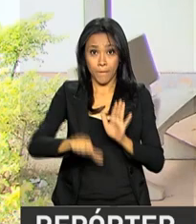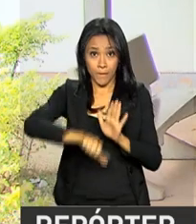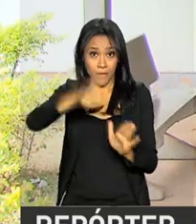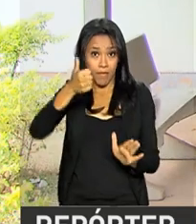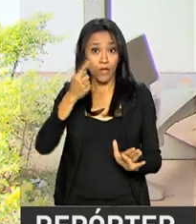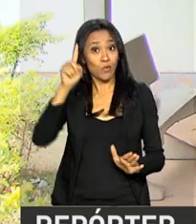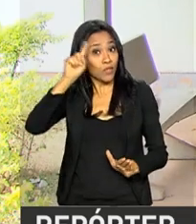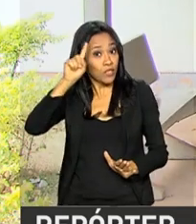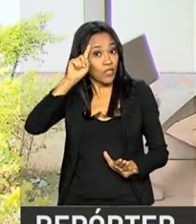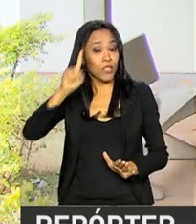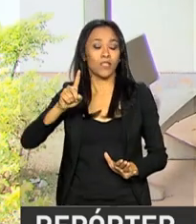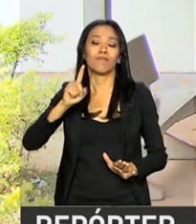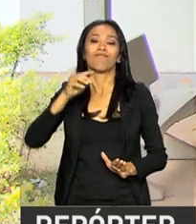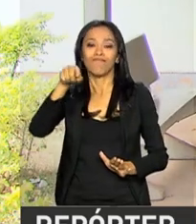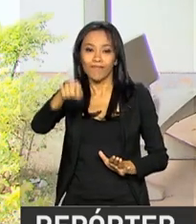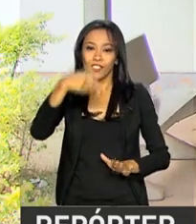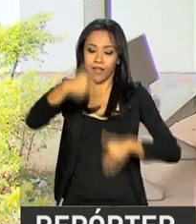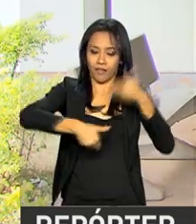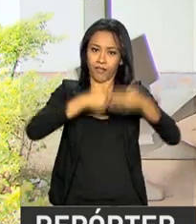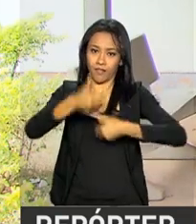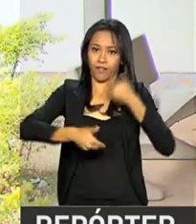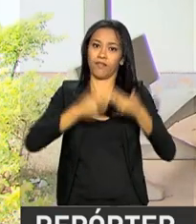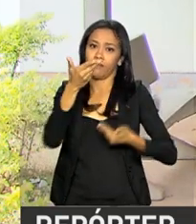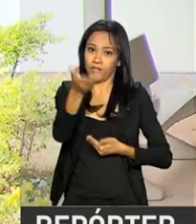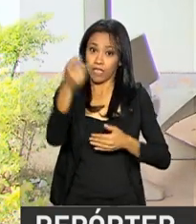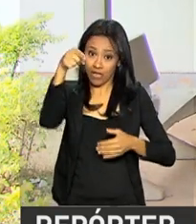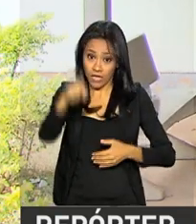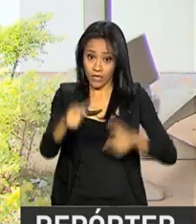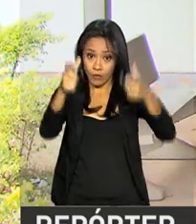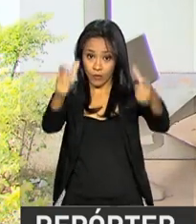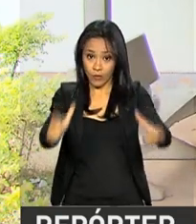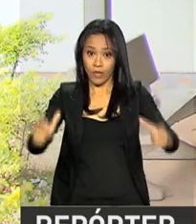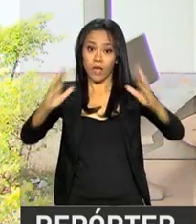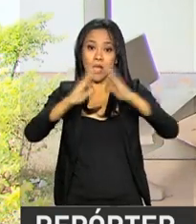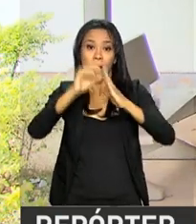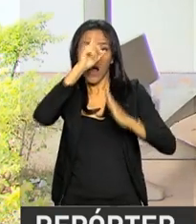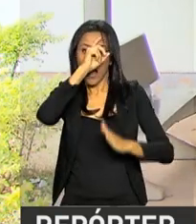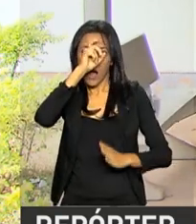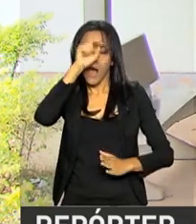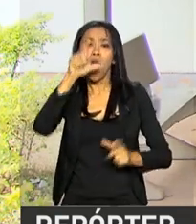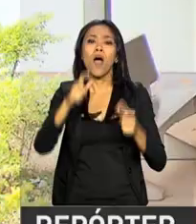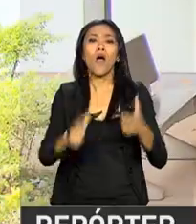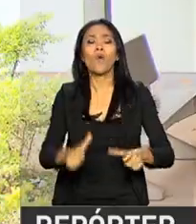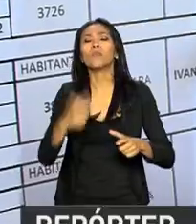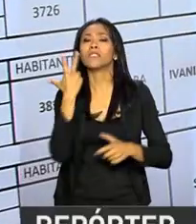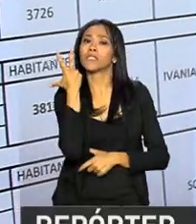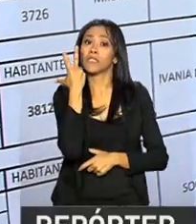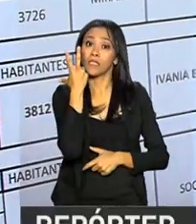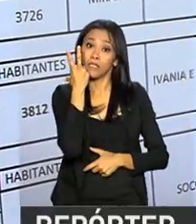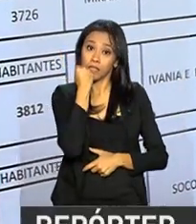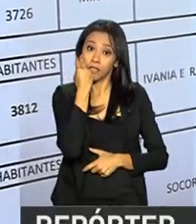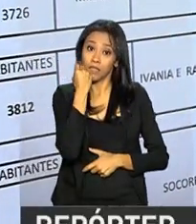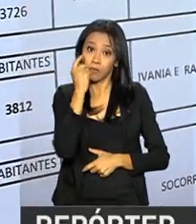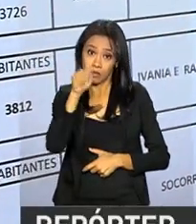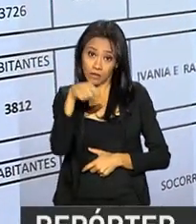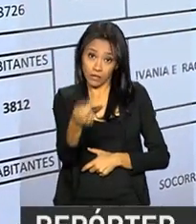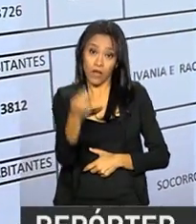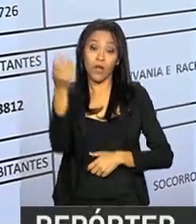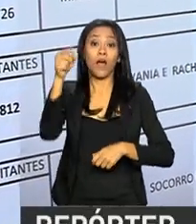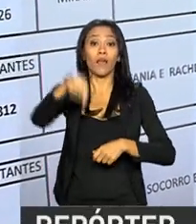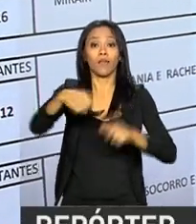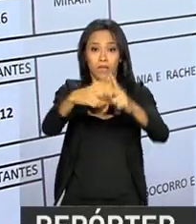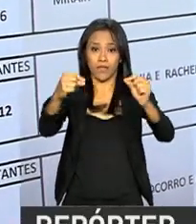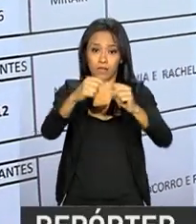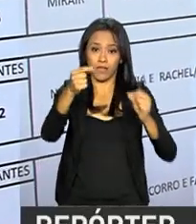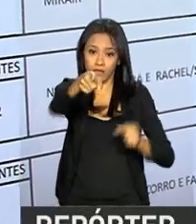dia de atendimento pelo programa mais médicos neste posto de saúde de taguatinga no distrito federal gleiciane conhecer o funcionamento